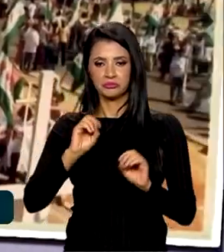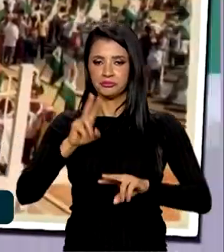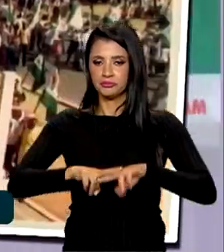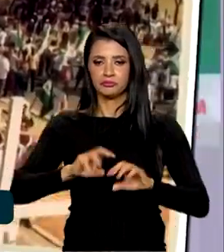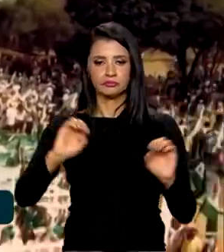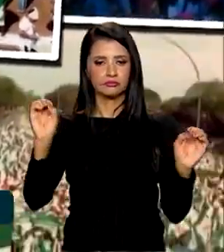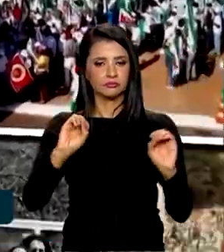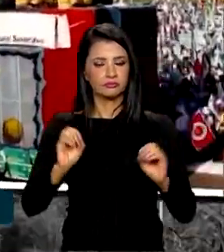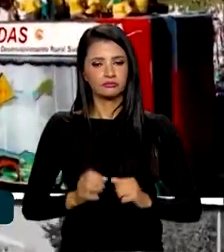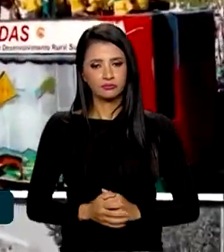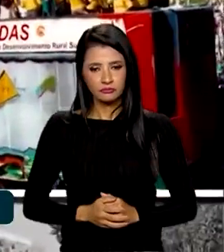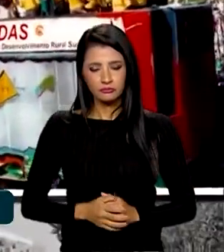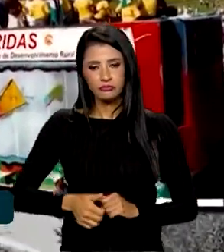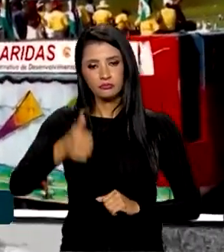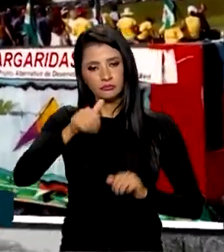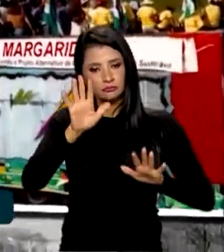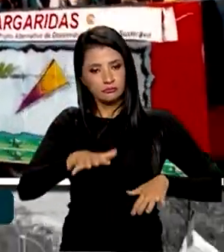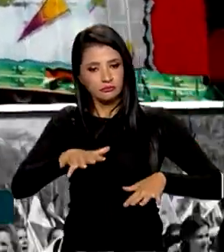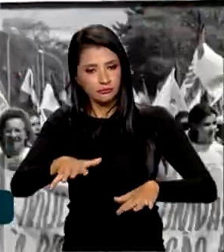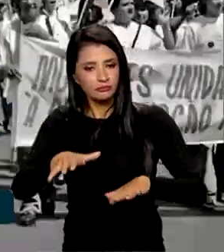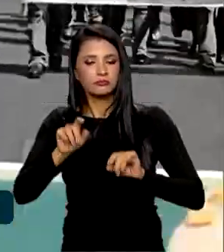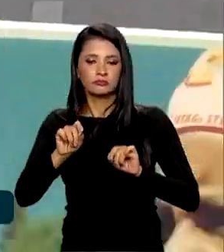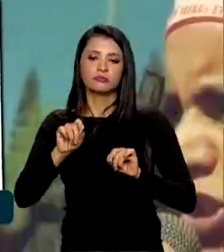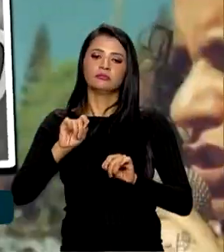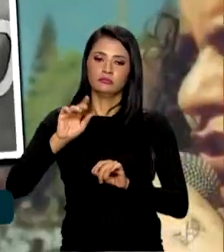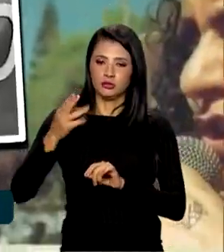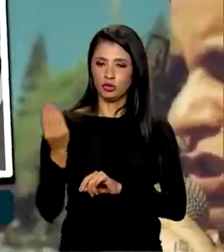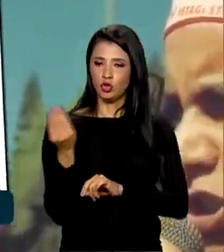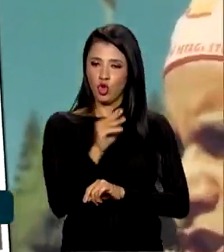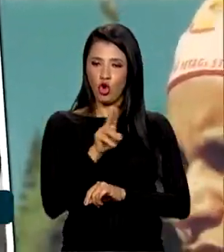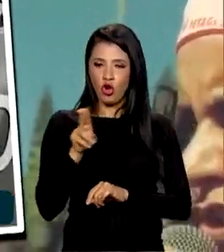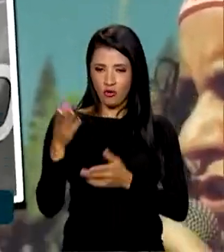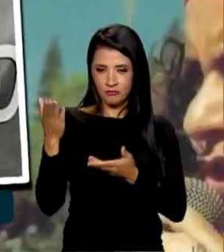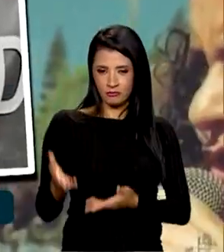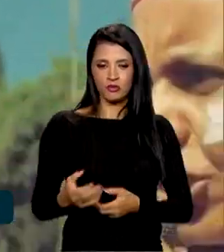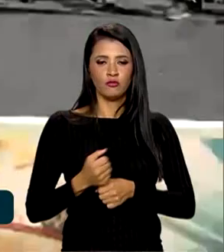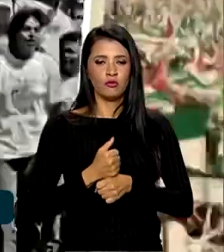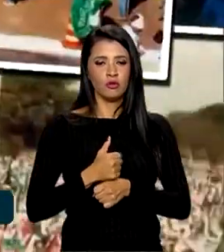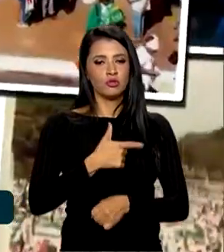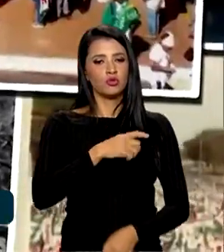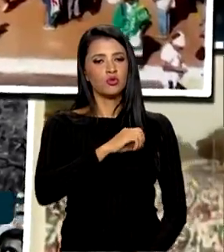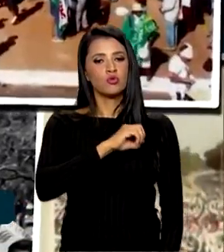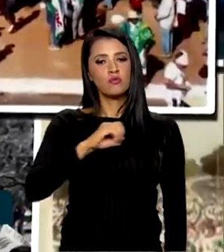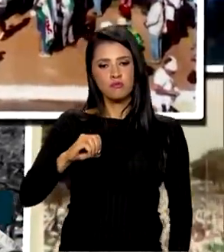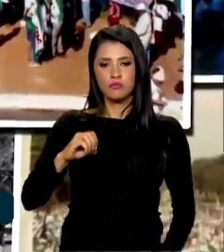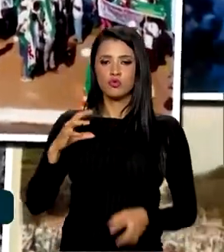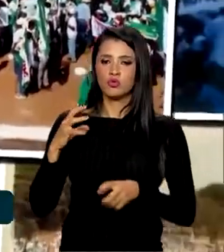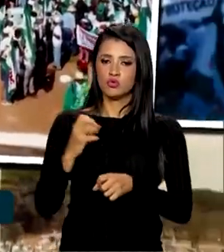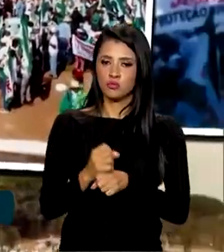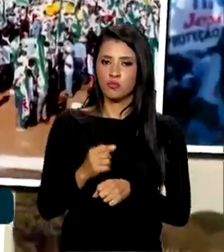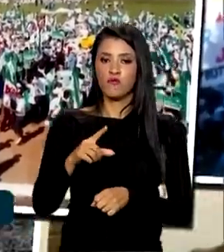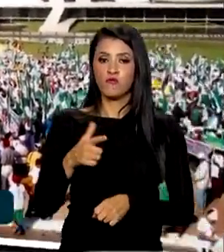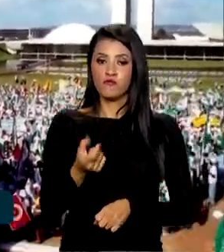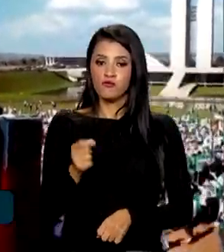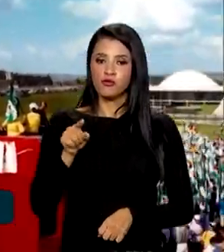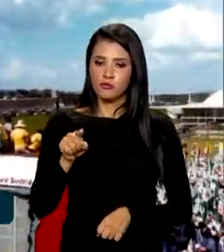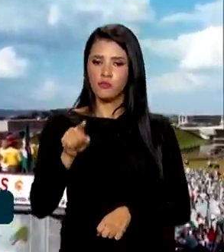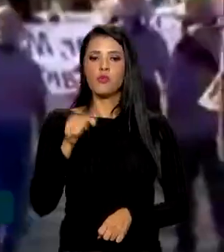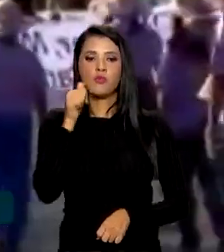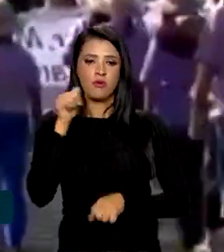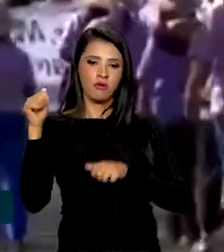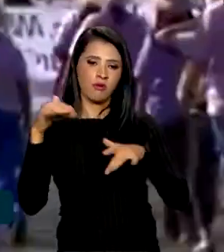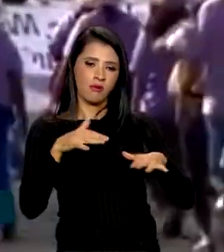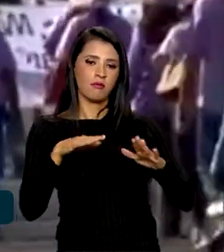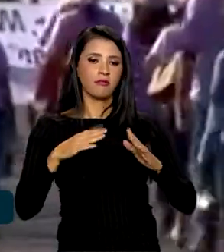A primeira Marcha das Margaridas, batizada em homenagem à ativista, foi em 2000 e reuniu cerca de 20 mil mulheres em Brasília. Desde